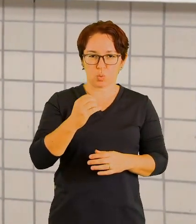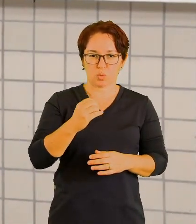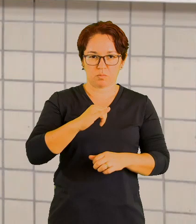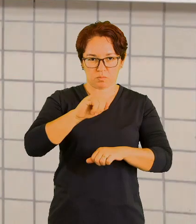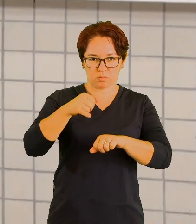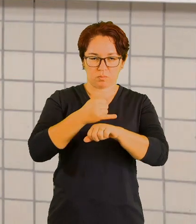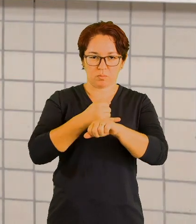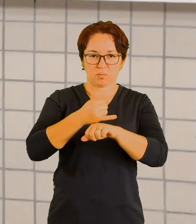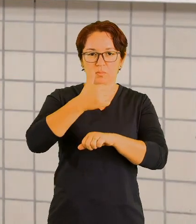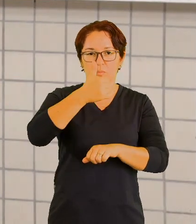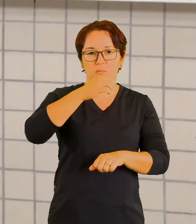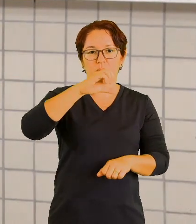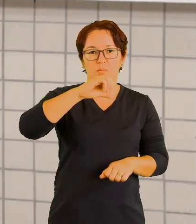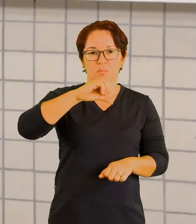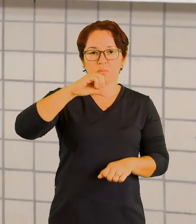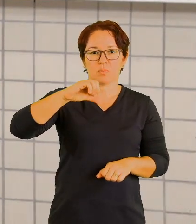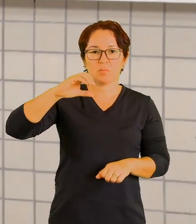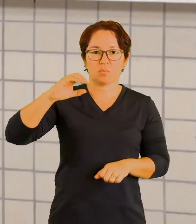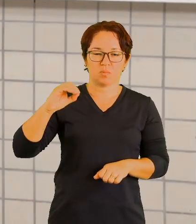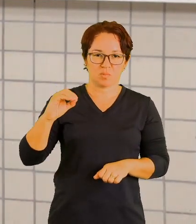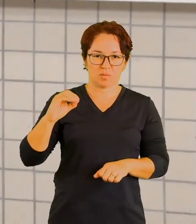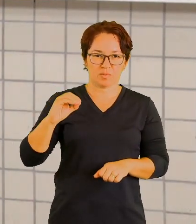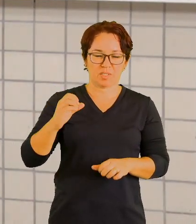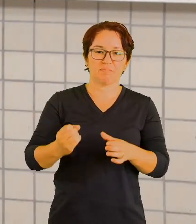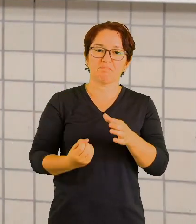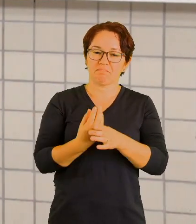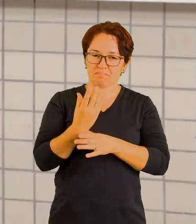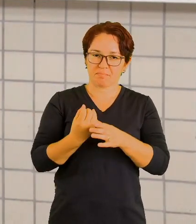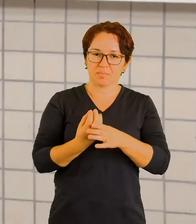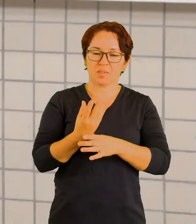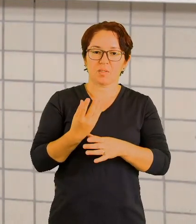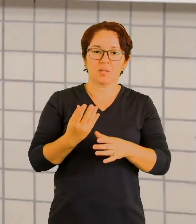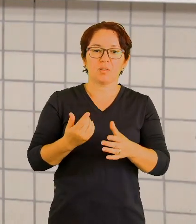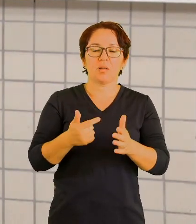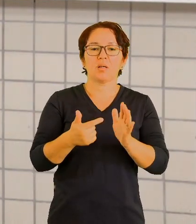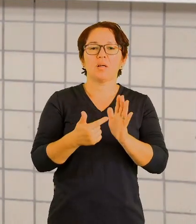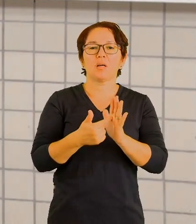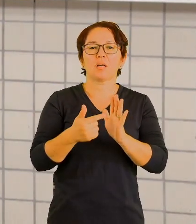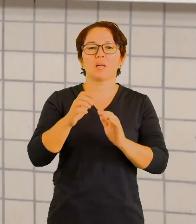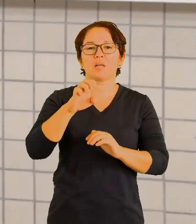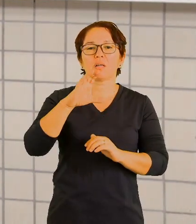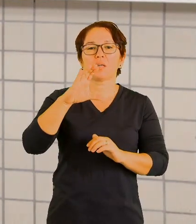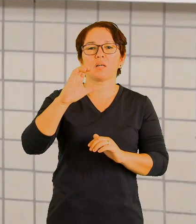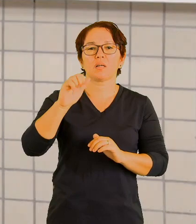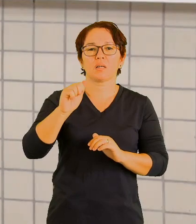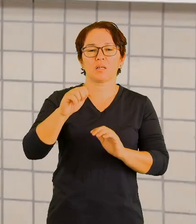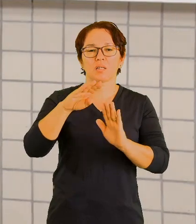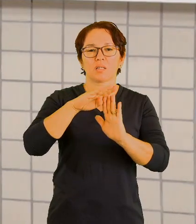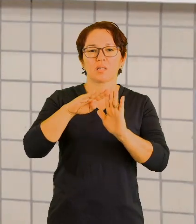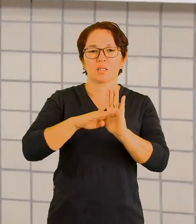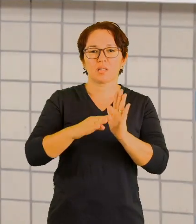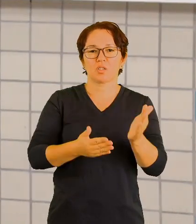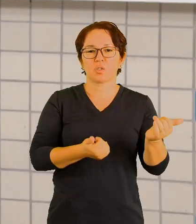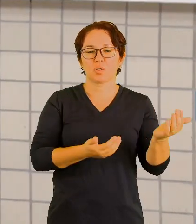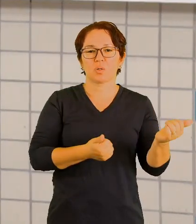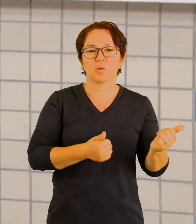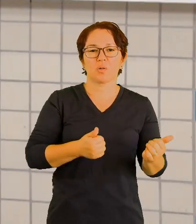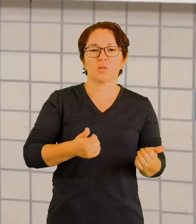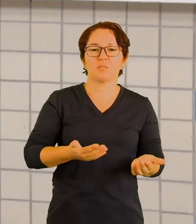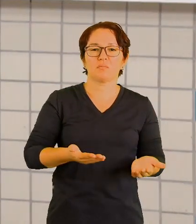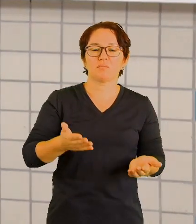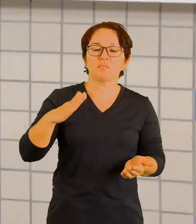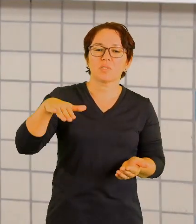objetivo da proteção da criança e do adolescente. É nele também que tem todos os direitos e deveres da criança e